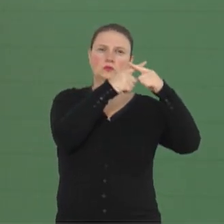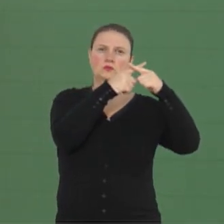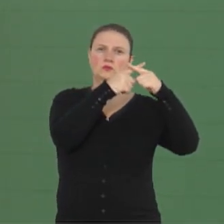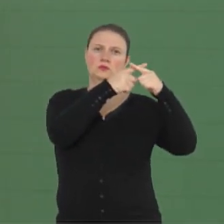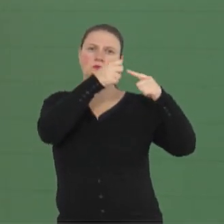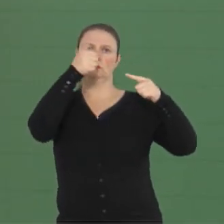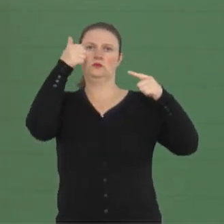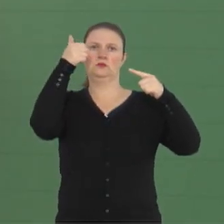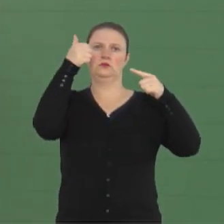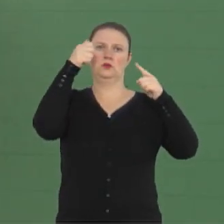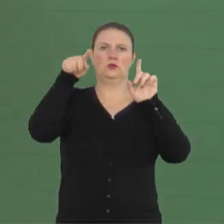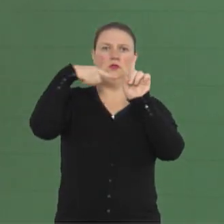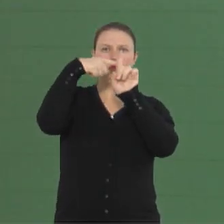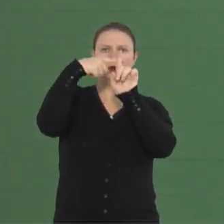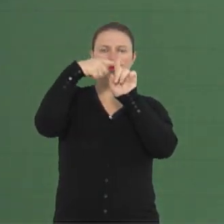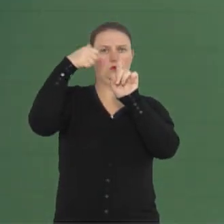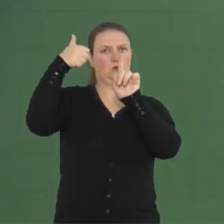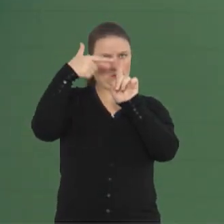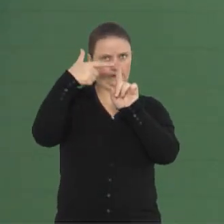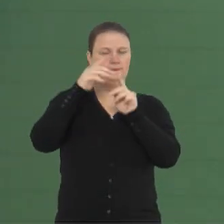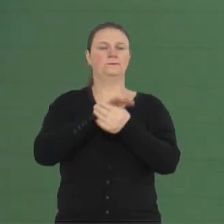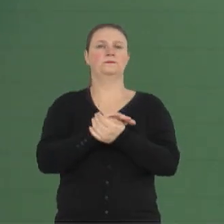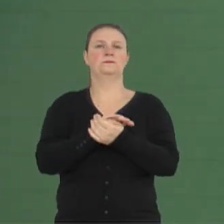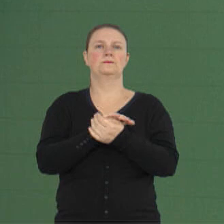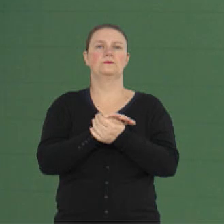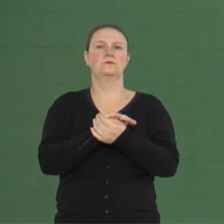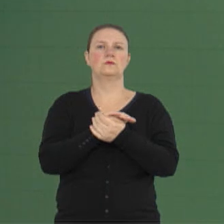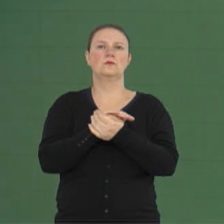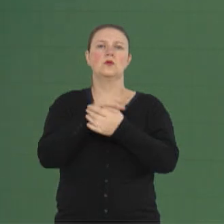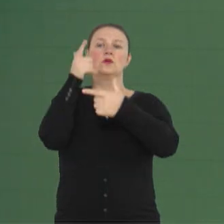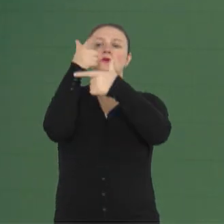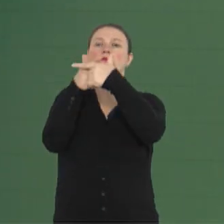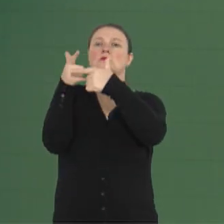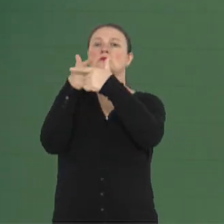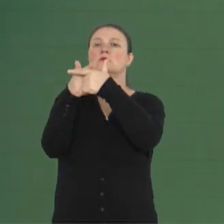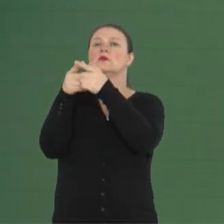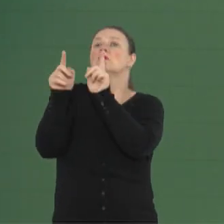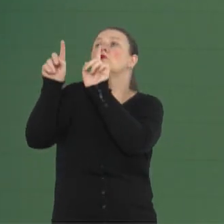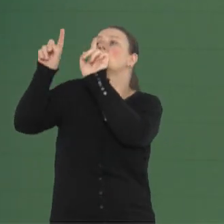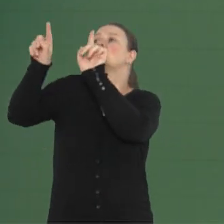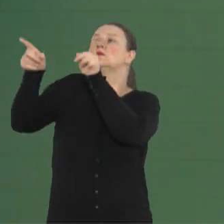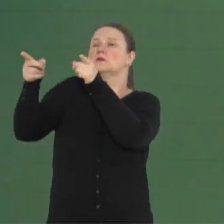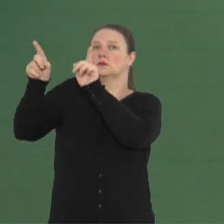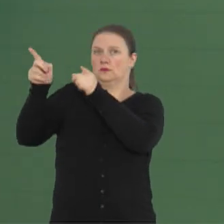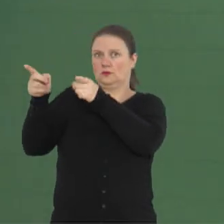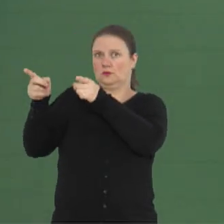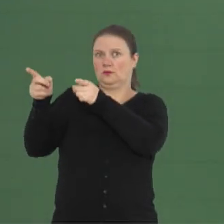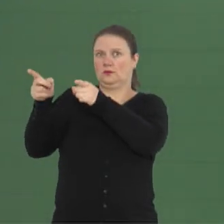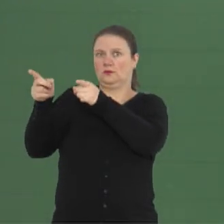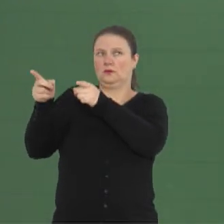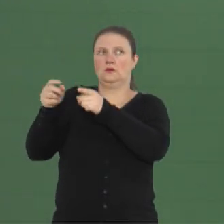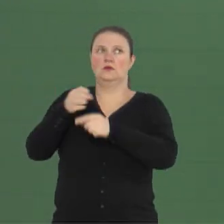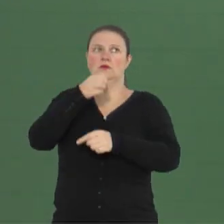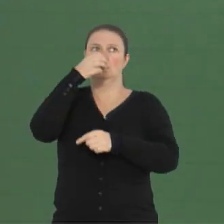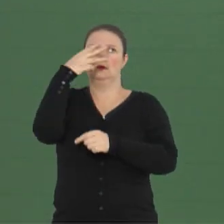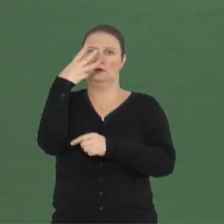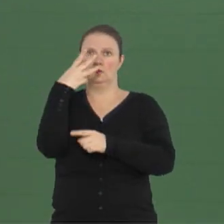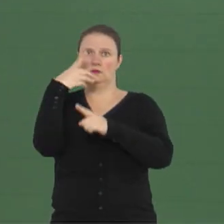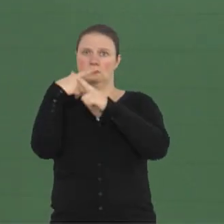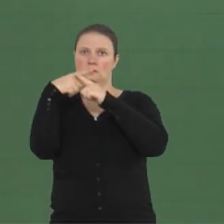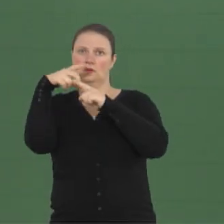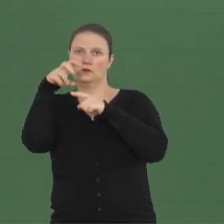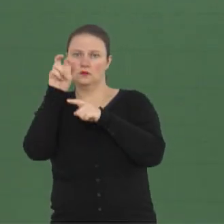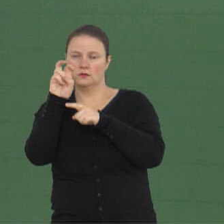e adição, dividido pelo que está no segundo parênteses. Eu tenho aqui 3